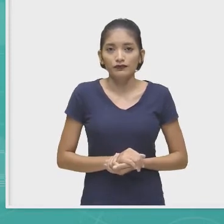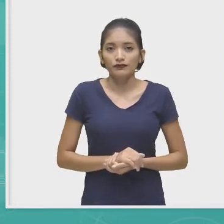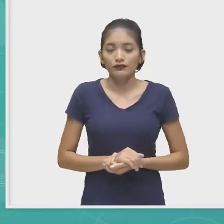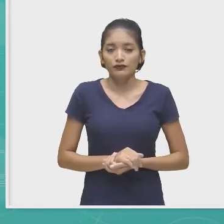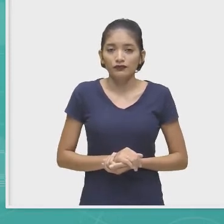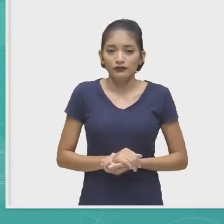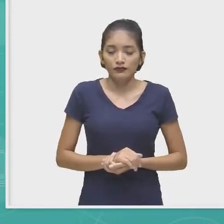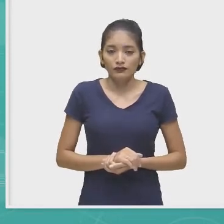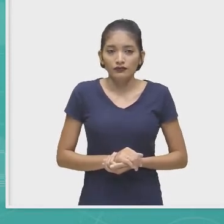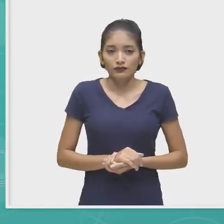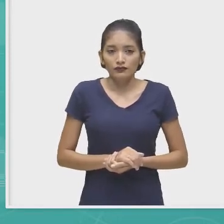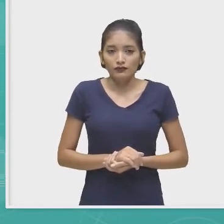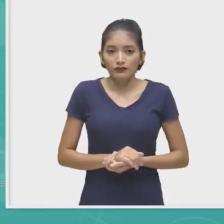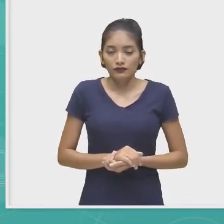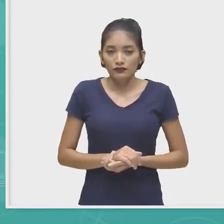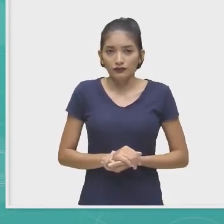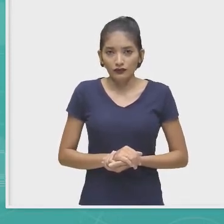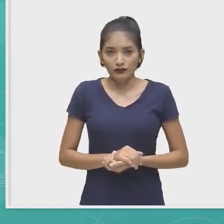Então,